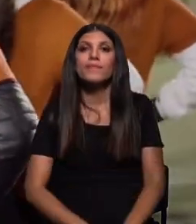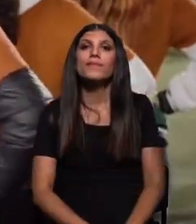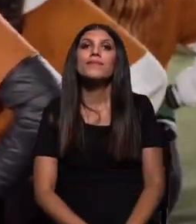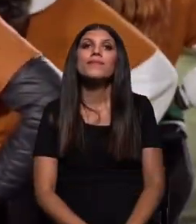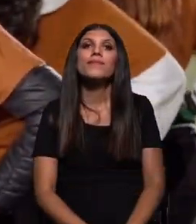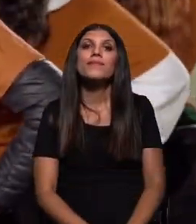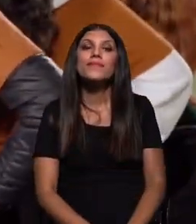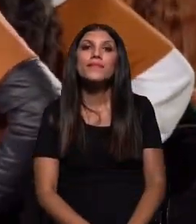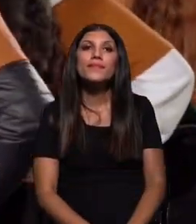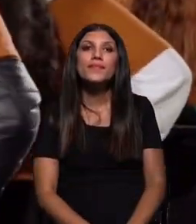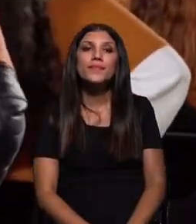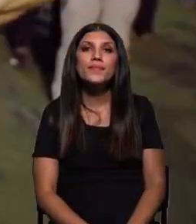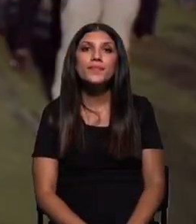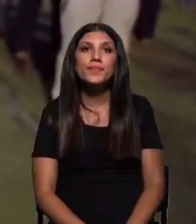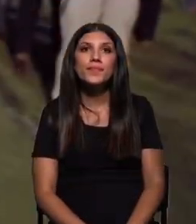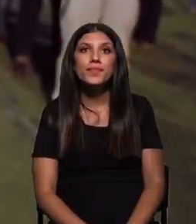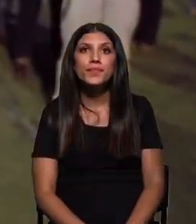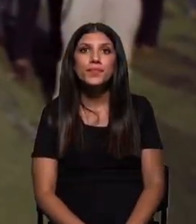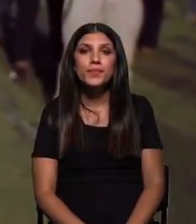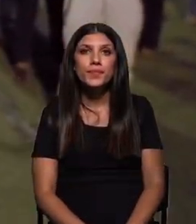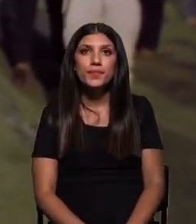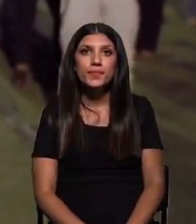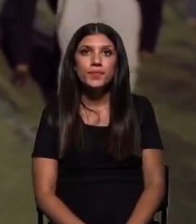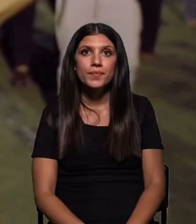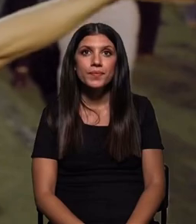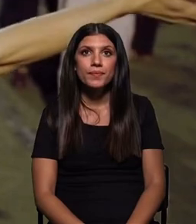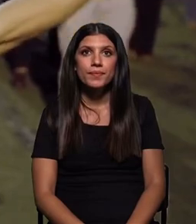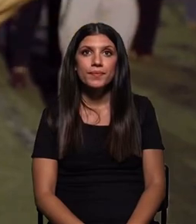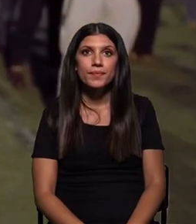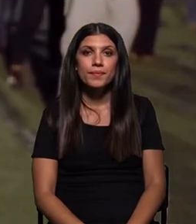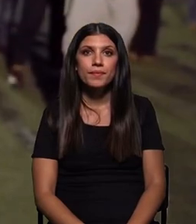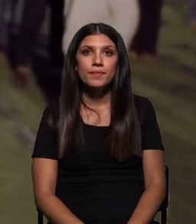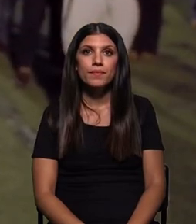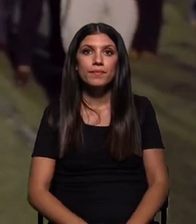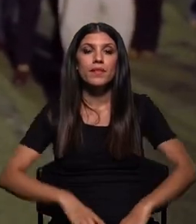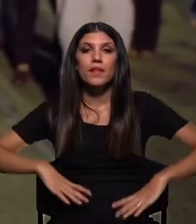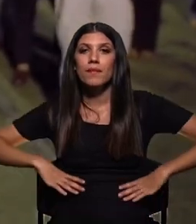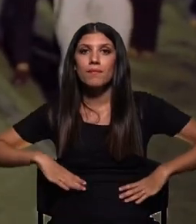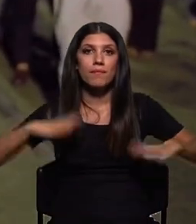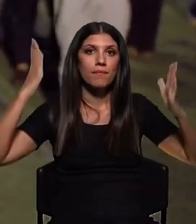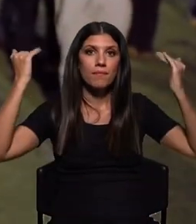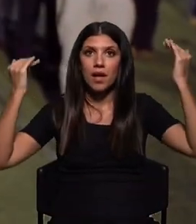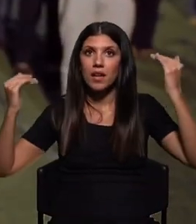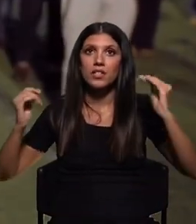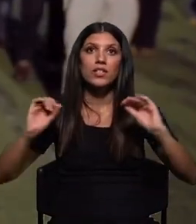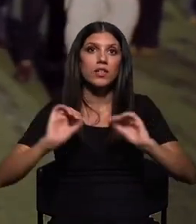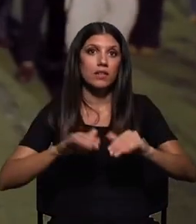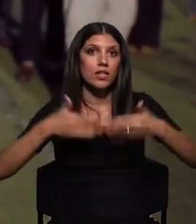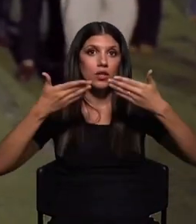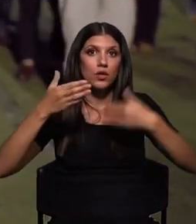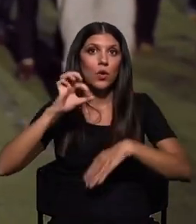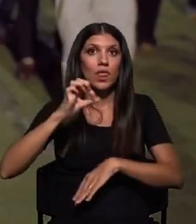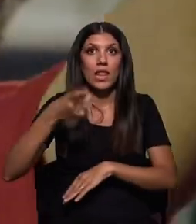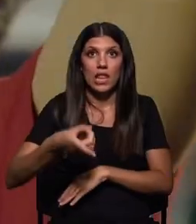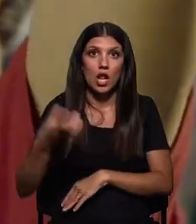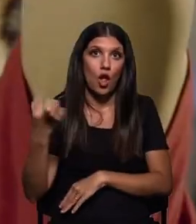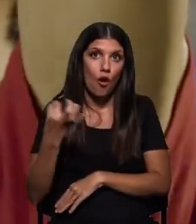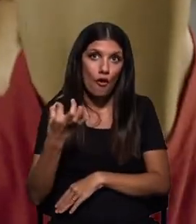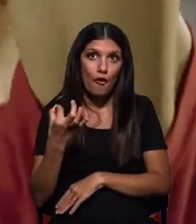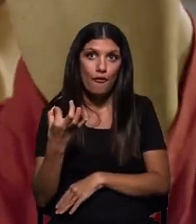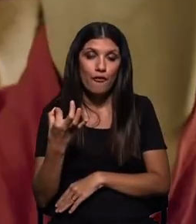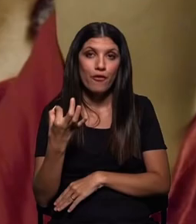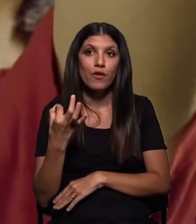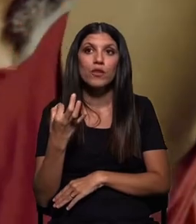negócios de amor são sempre de sal. A Marcha da Penha de França iniciou-se em 89 e,